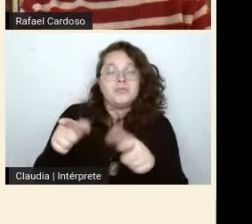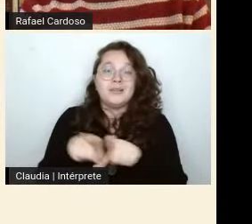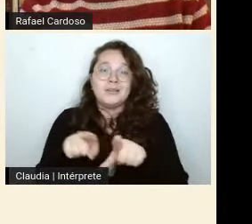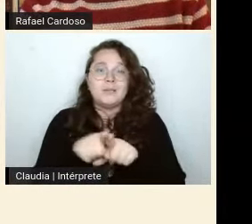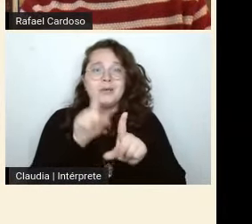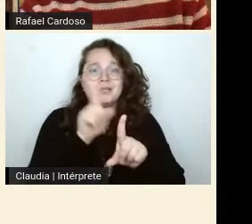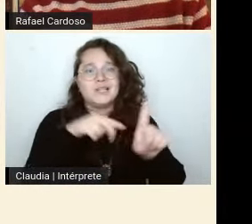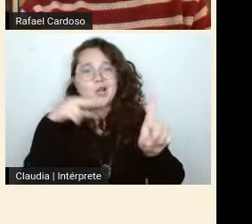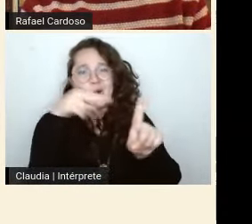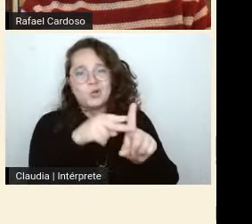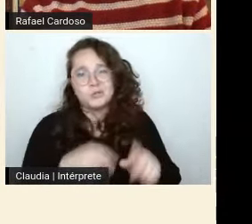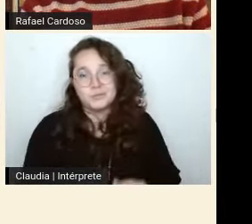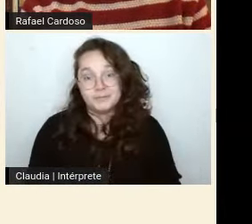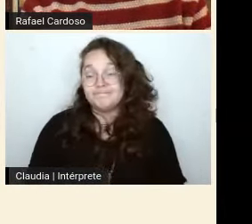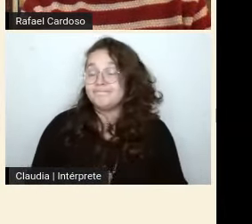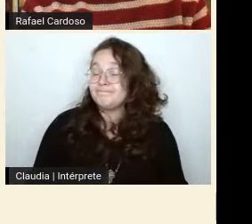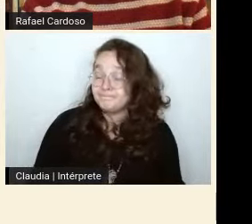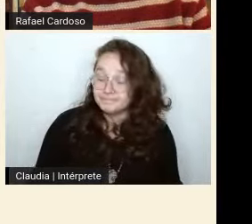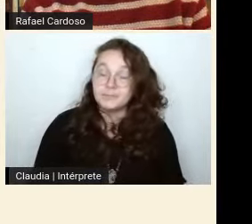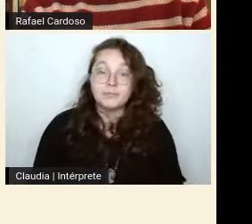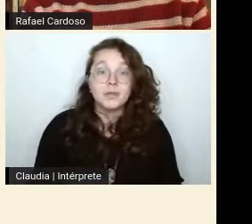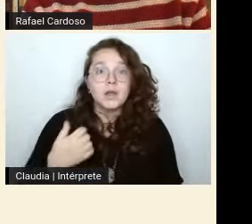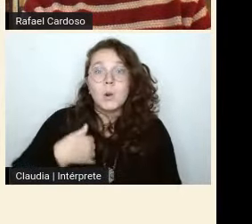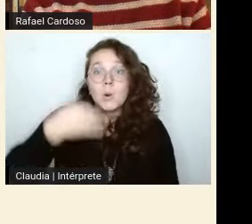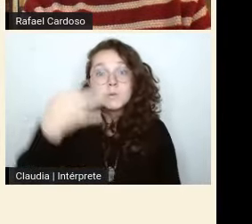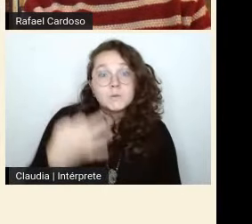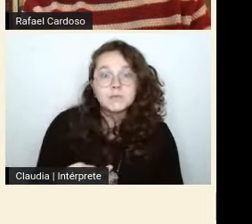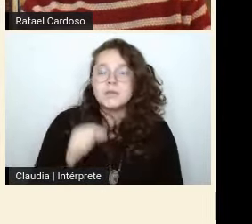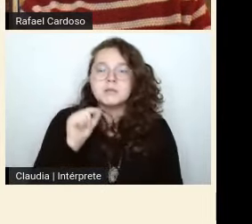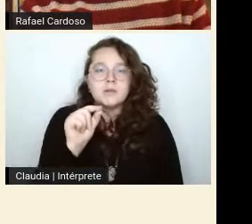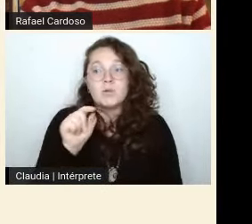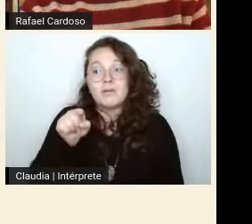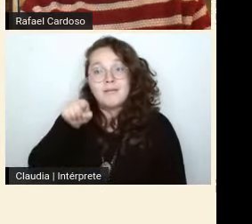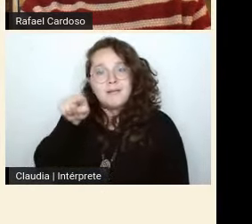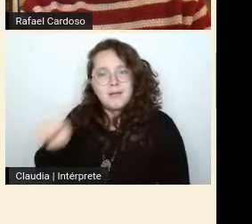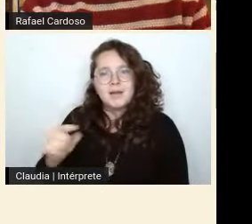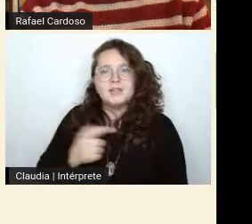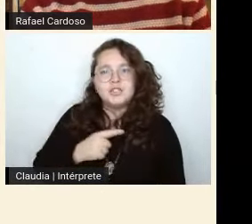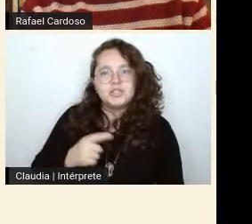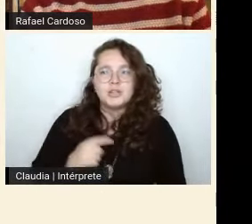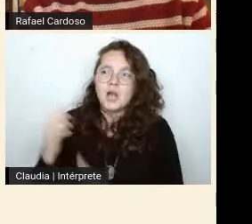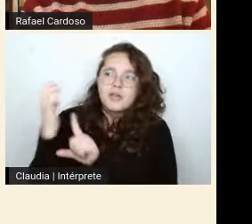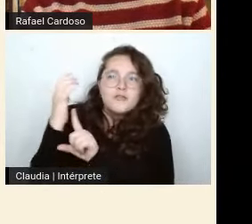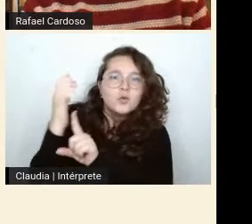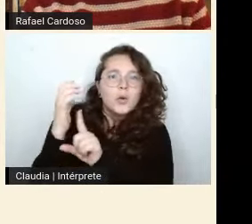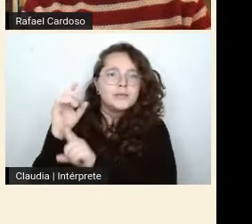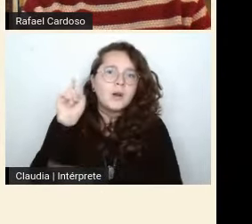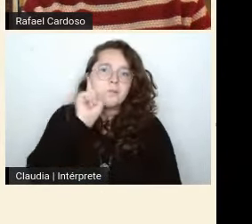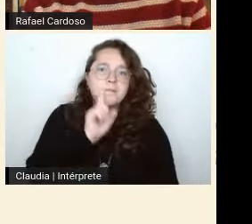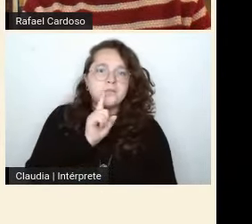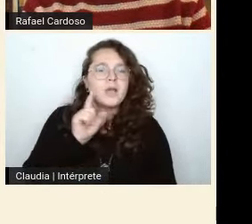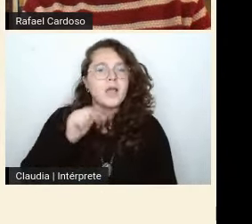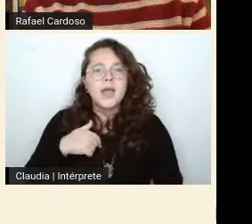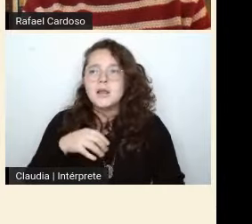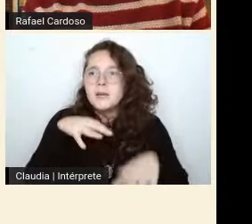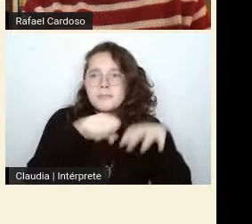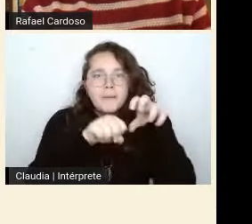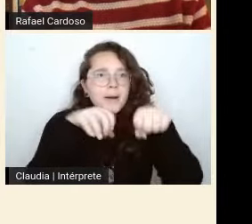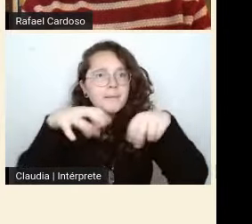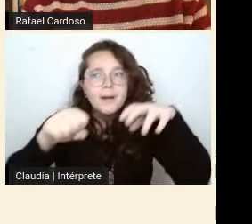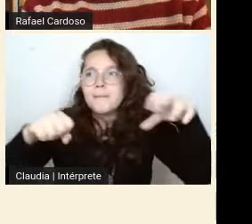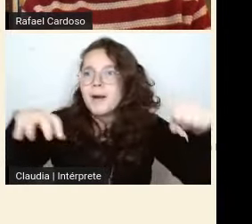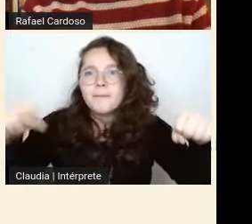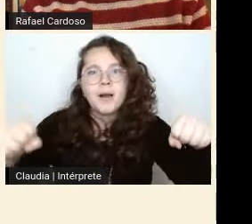ingenuidade, e certamente condicionado por seu olhar norte-americano, Smith misturou todos esses matizes no mesmo